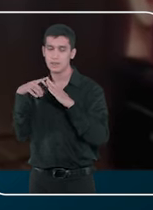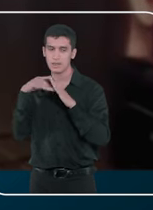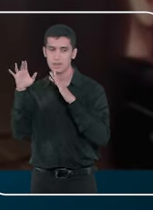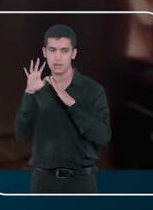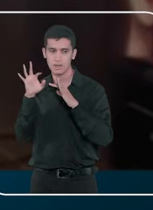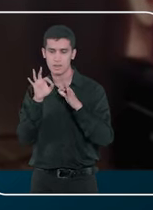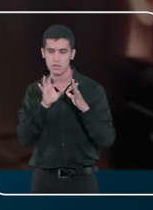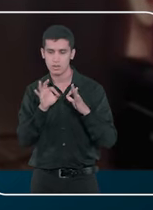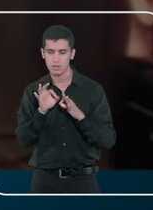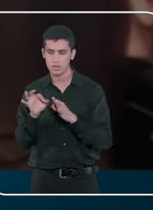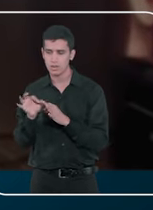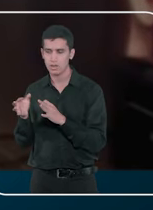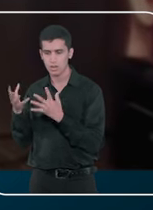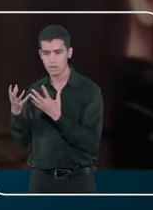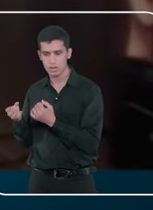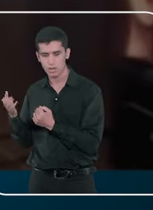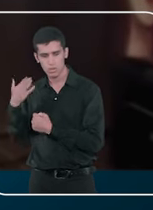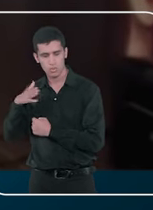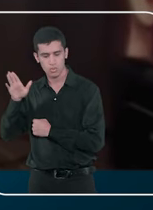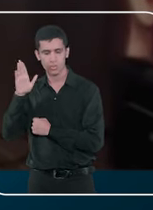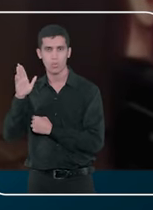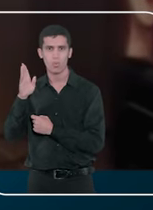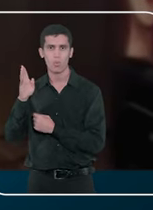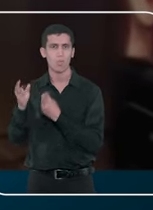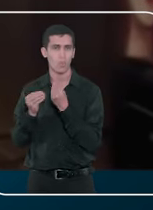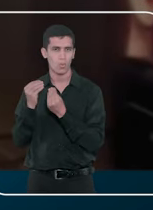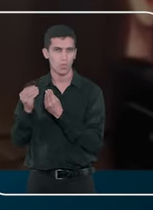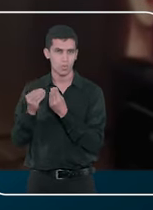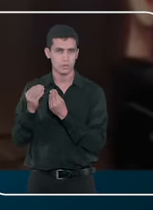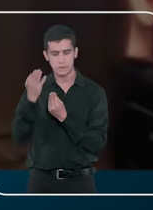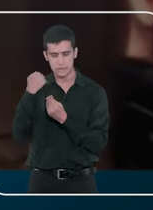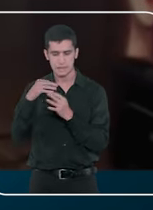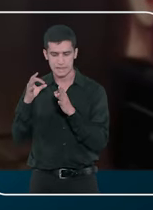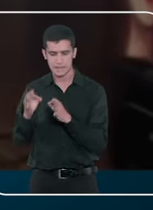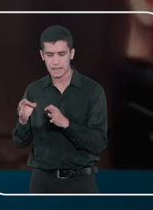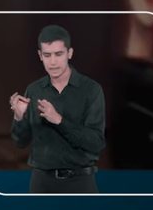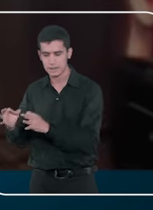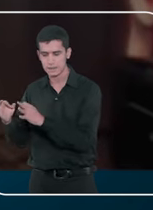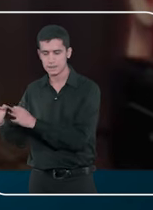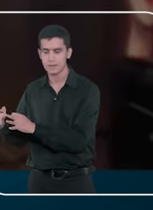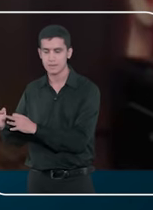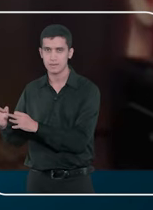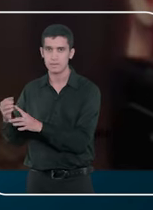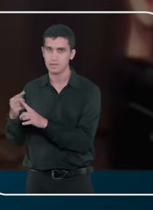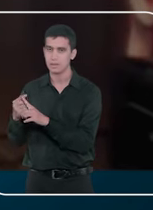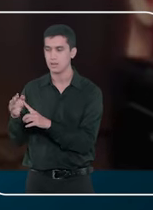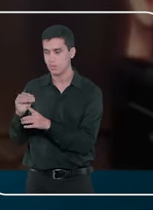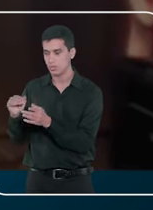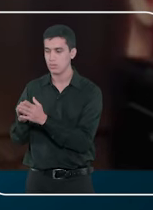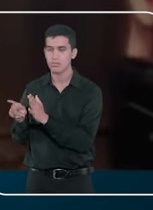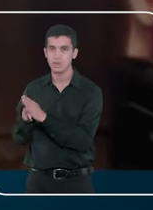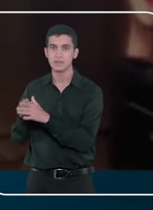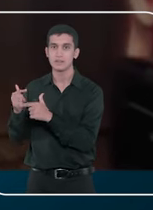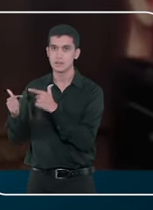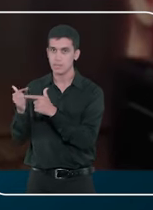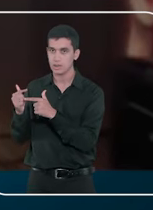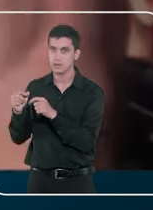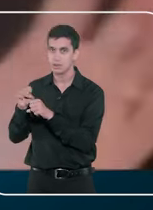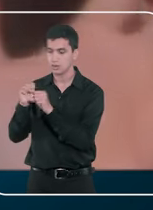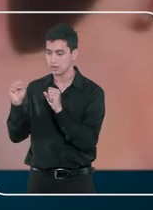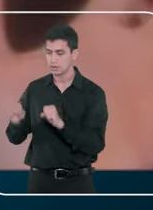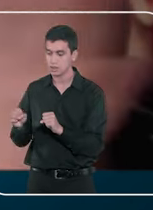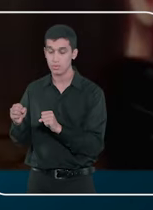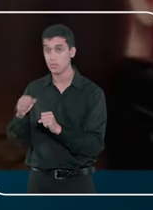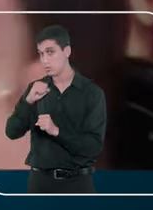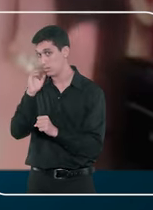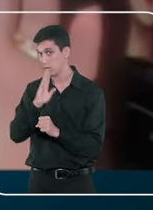fora celebrado. Até porque sabemos, na ótica de um funcionamento de um sistema republicano, os